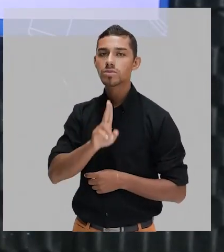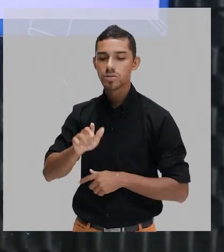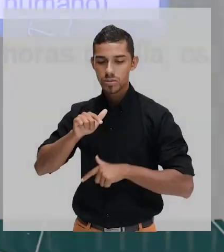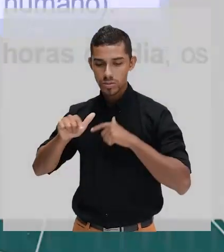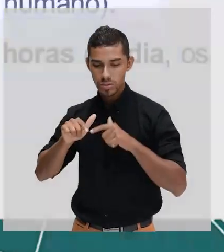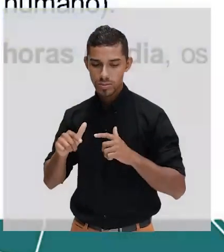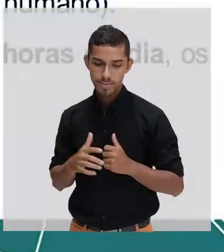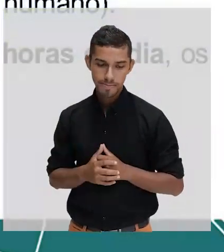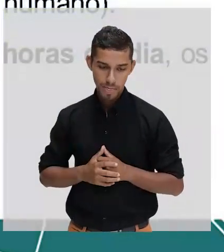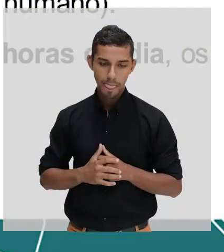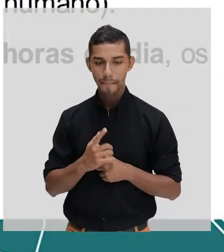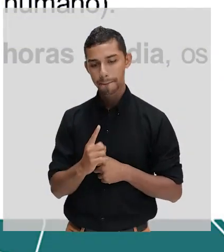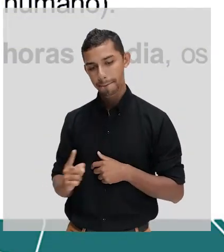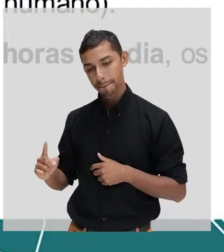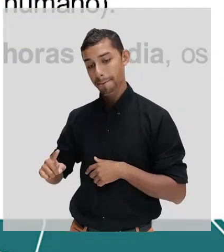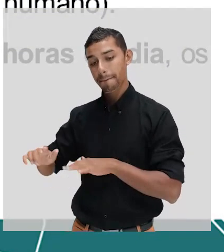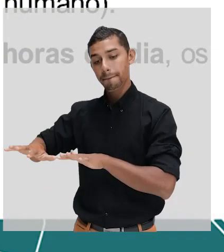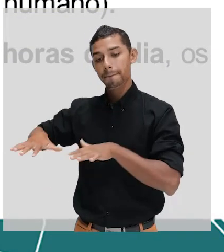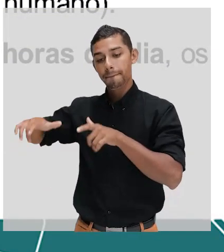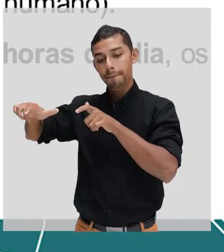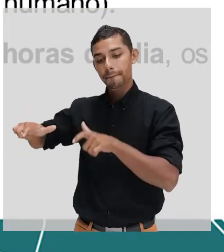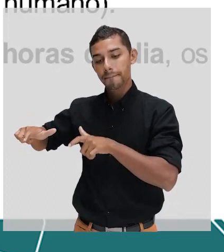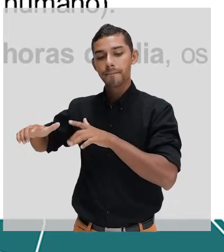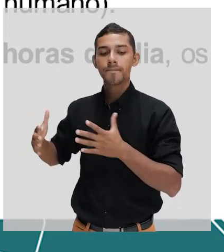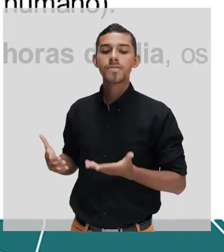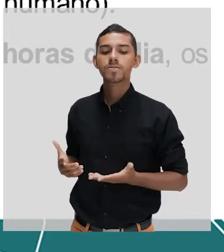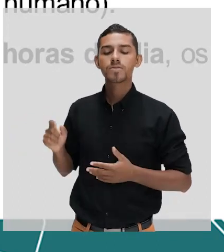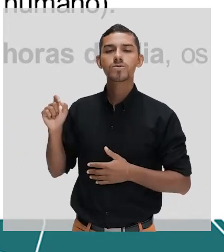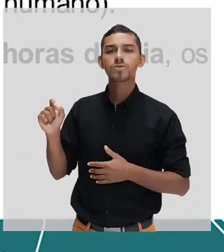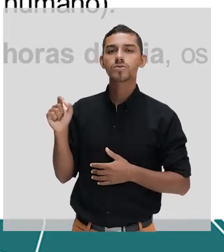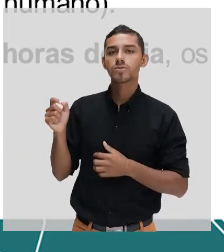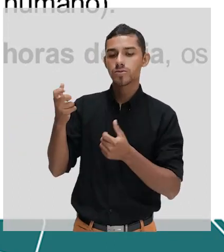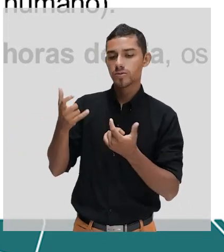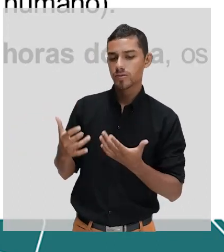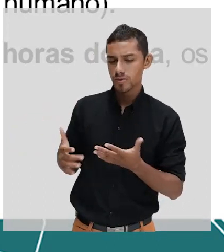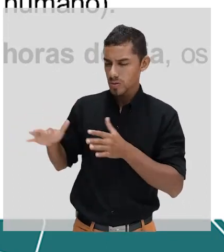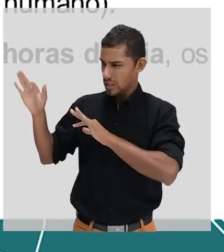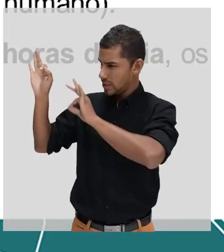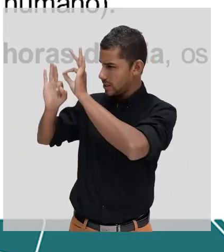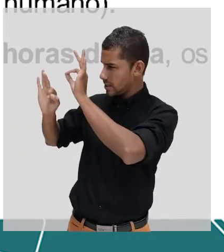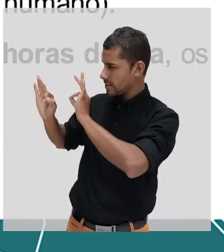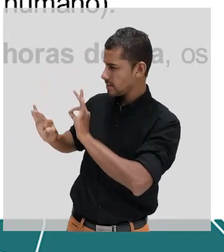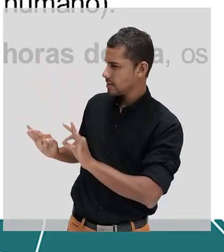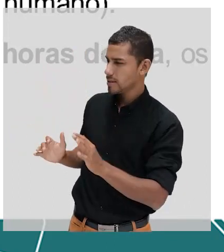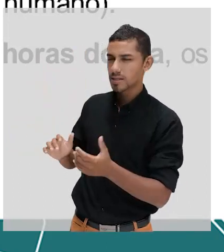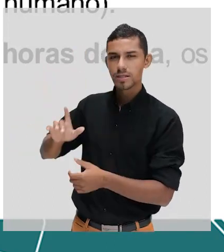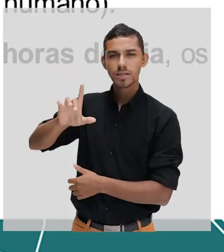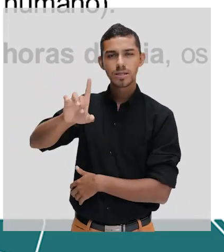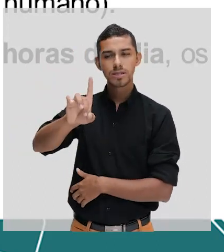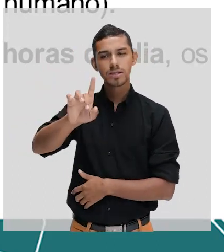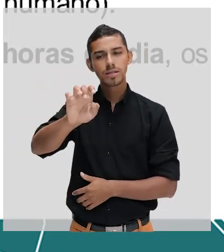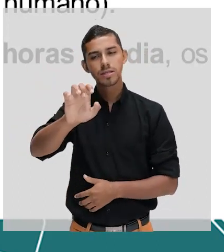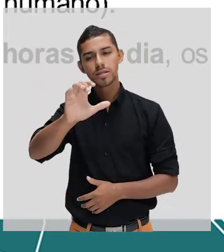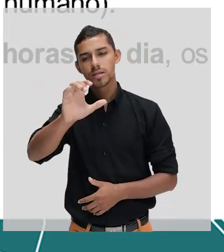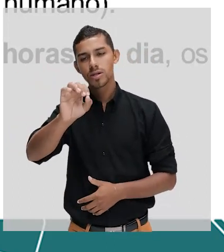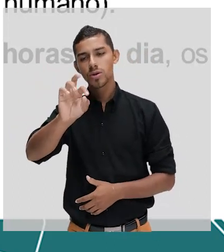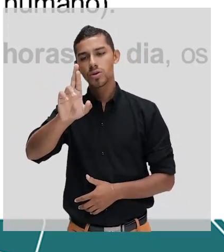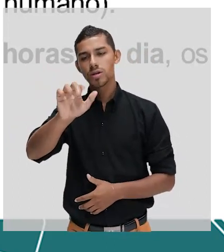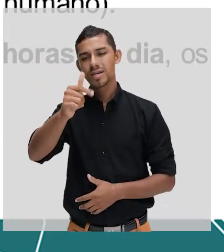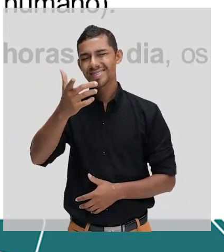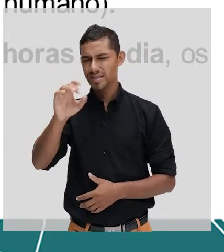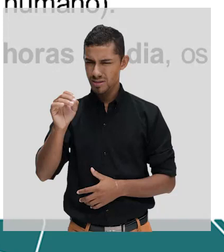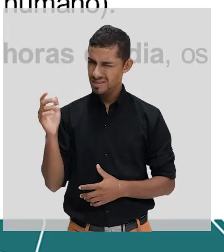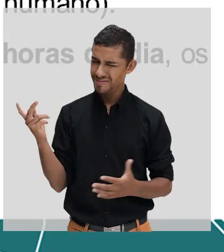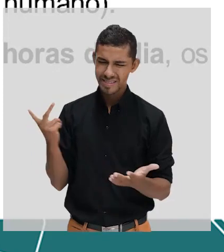ferramenta. Cenário. O que é o cenário? Tem gente que chama cenário de decoração, isso dá enfim. De qualquer forma,